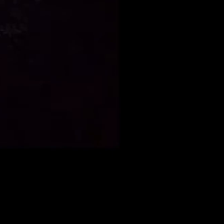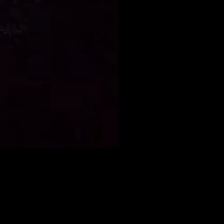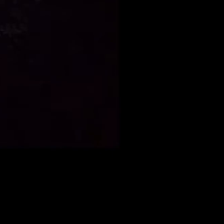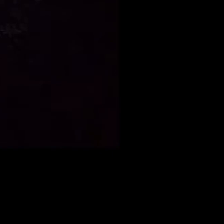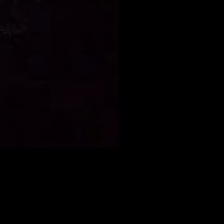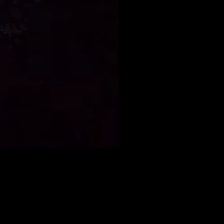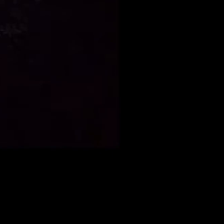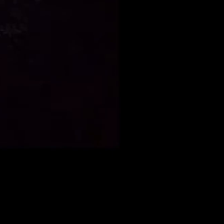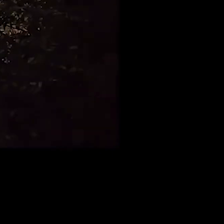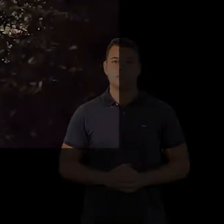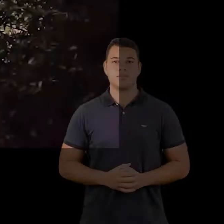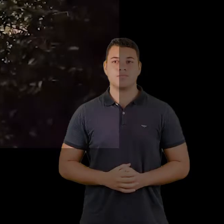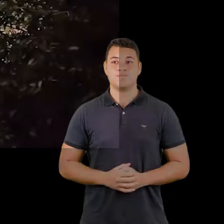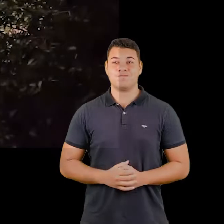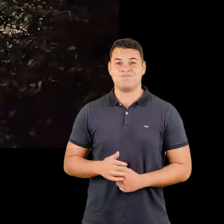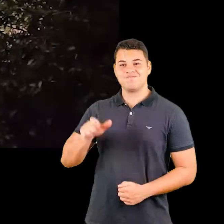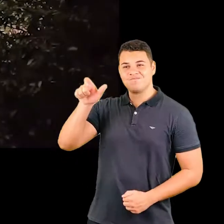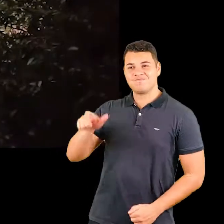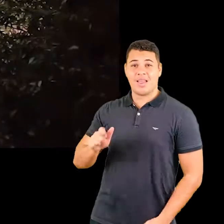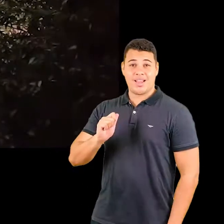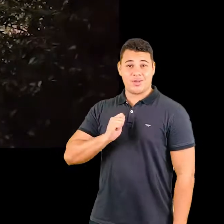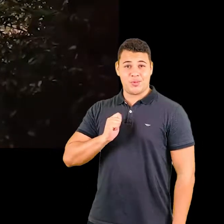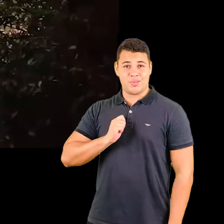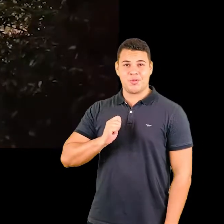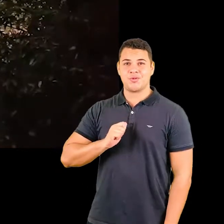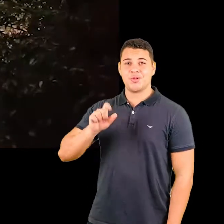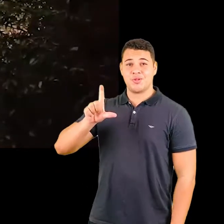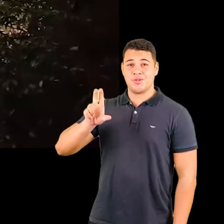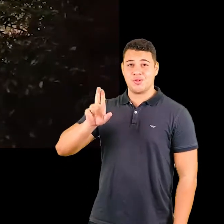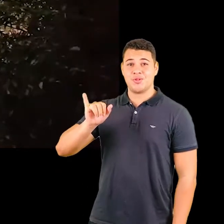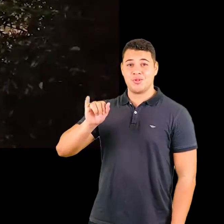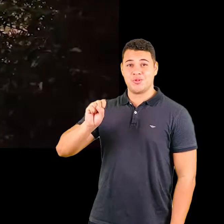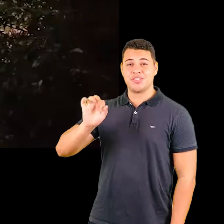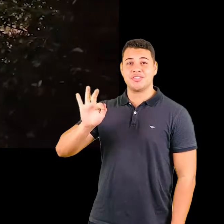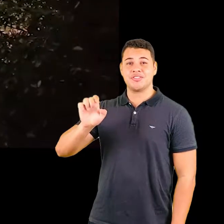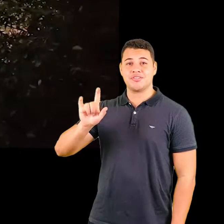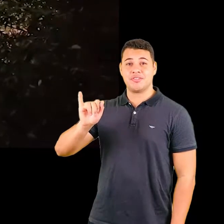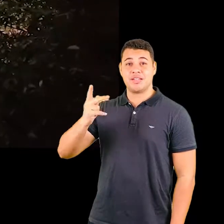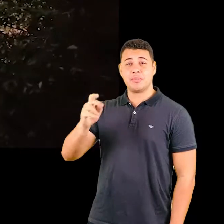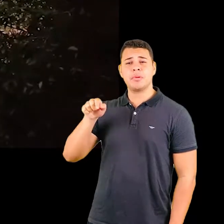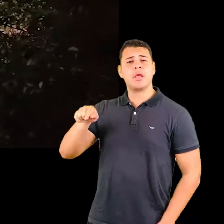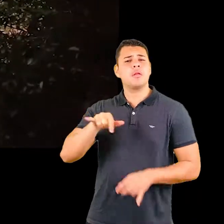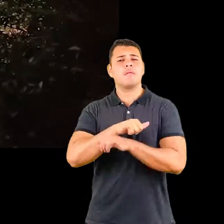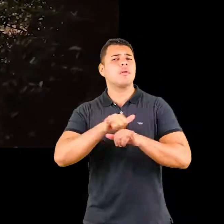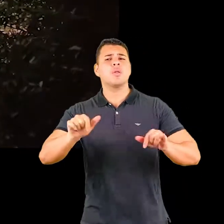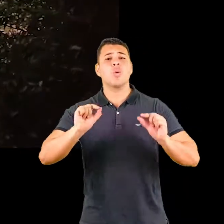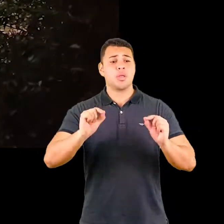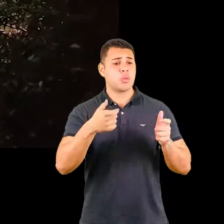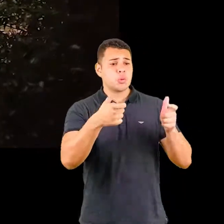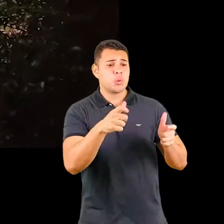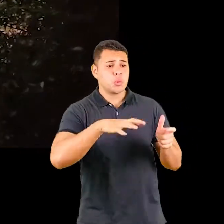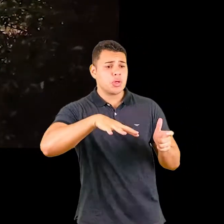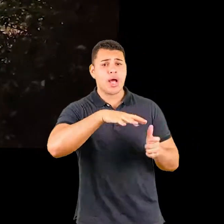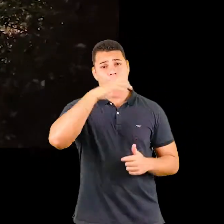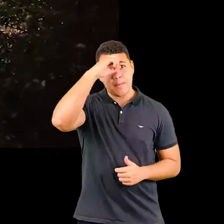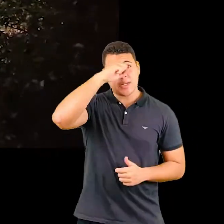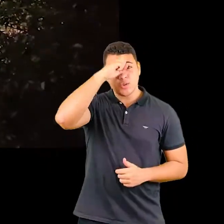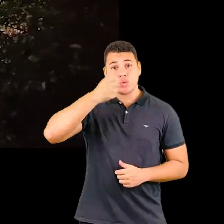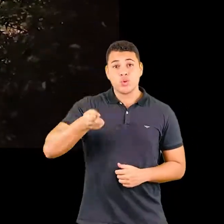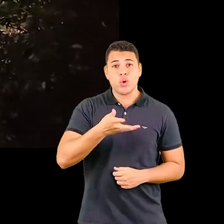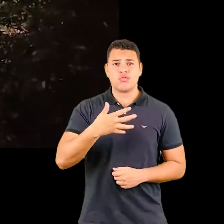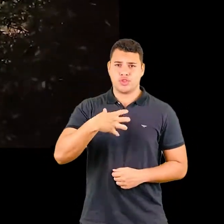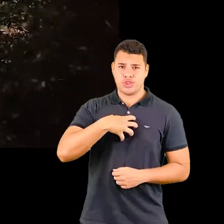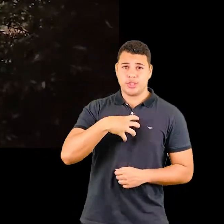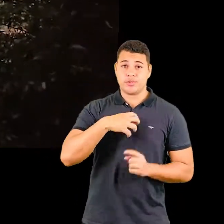branco de uma máquina pá-carregadeira. Parafraseando o antropólogo Luiz Felipe, nesses locais aprendi uma